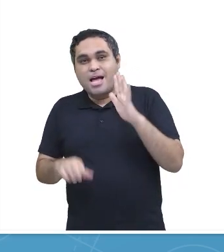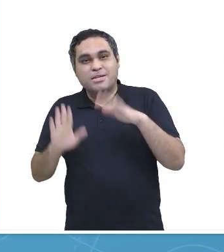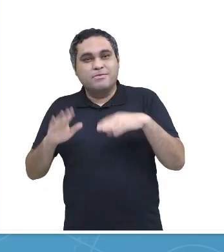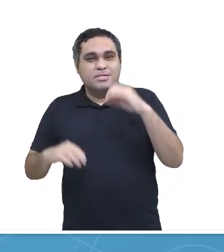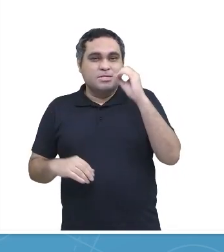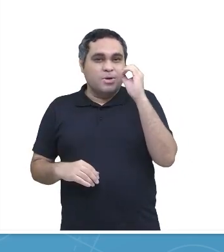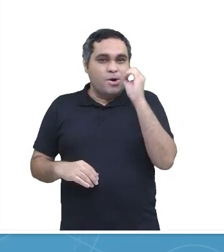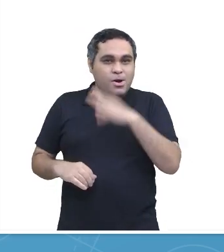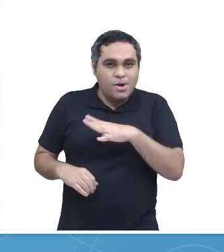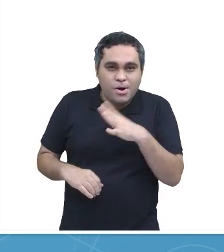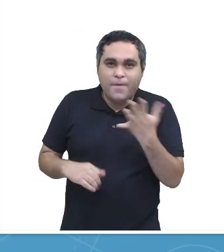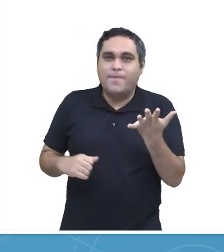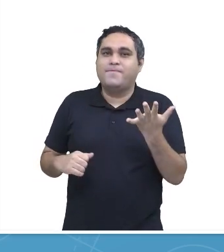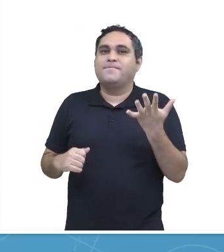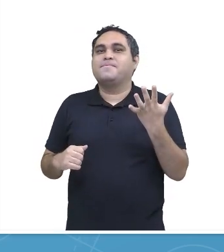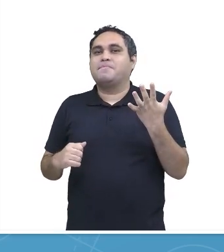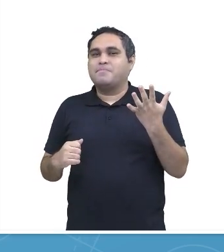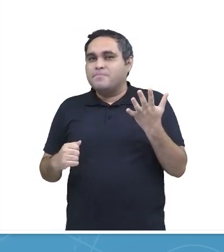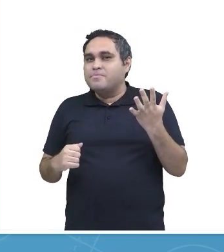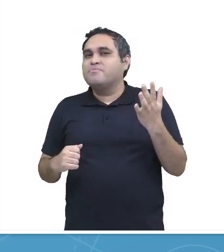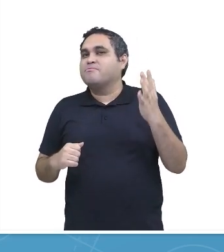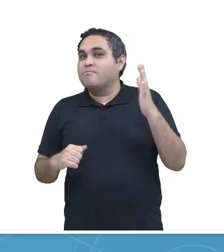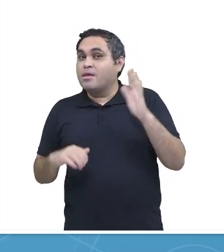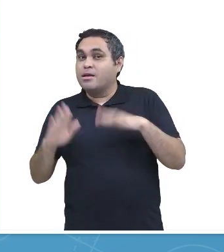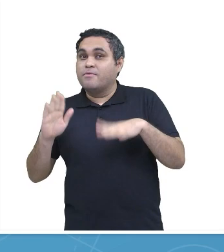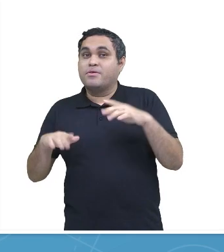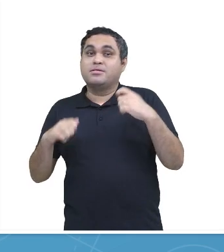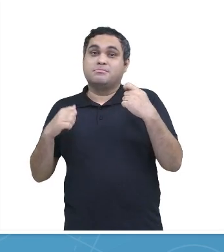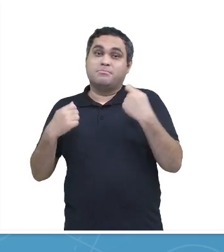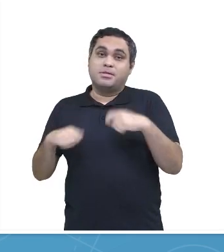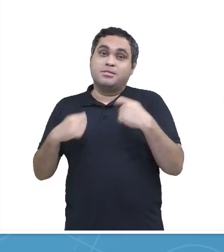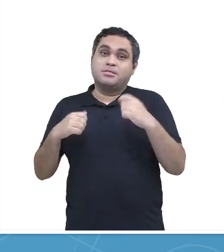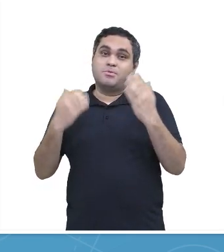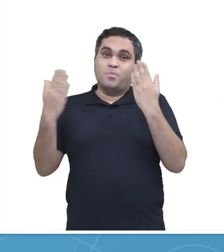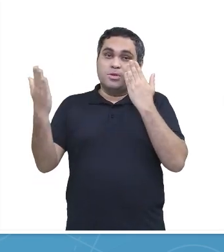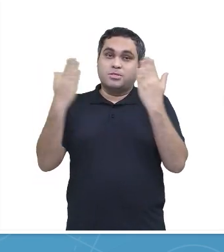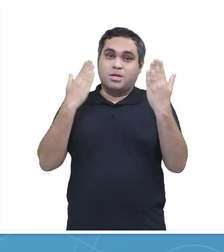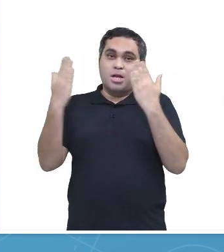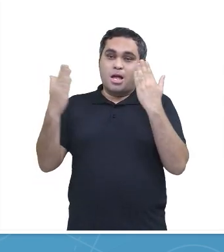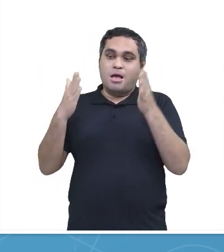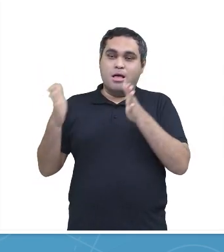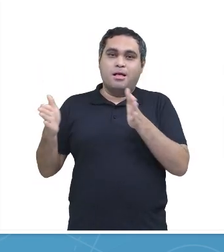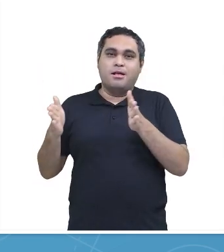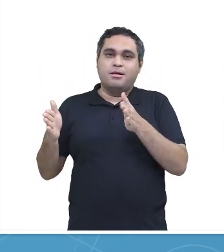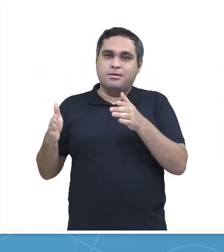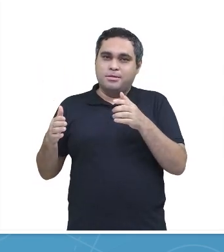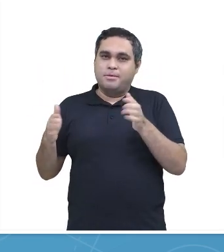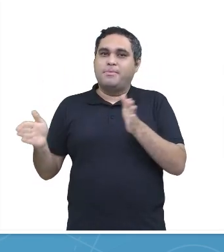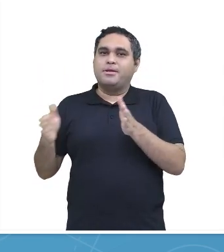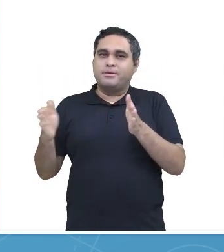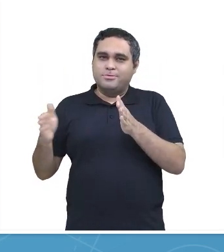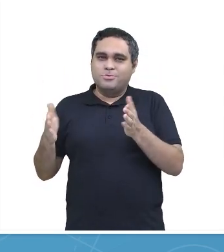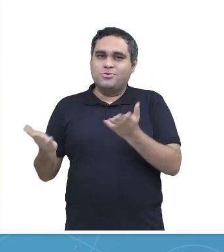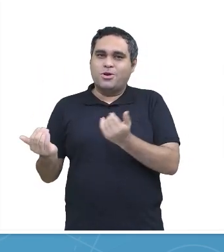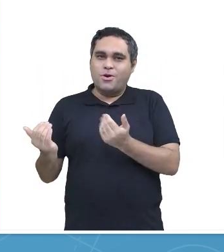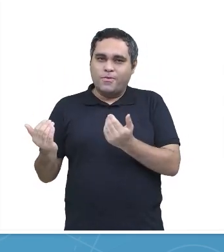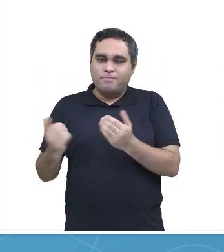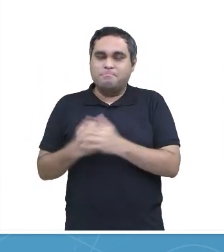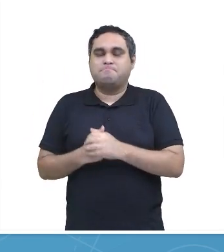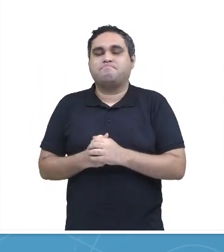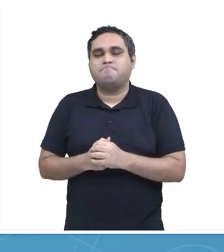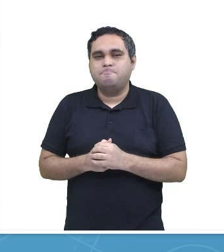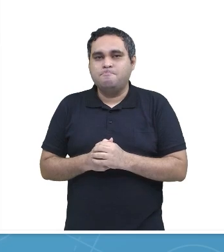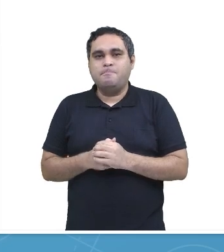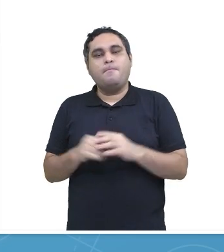que precisa muitas vezes até de ajuda profissional, né? Ajuda psicológica. Ocorre também